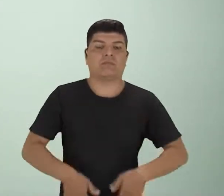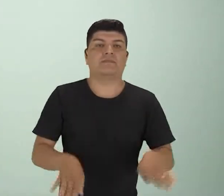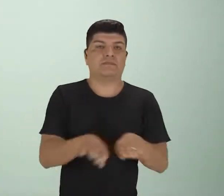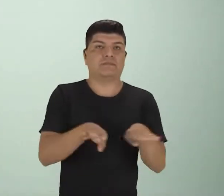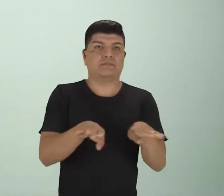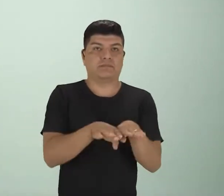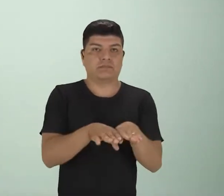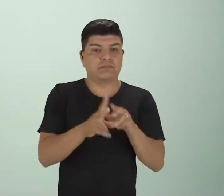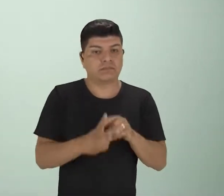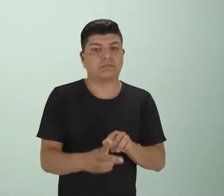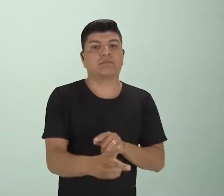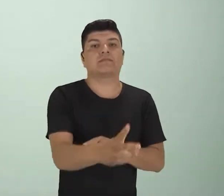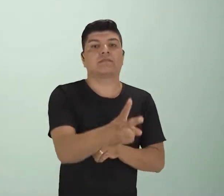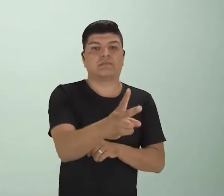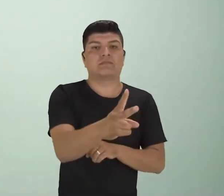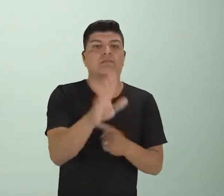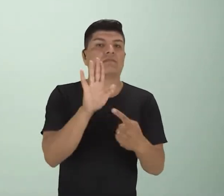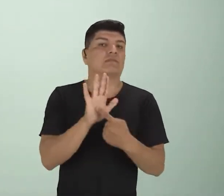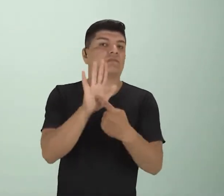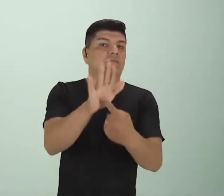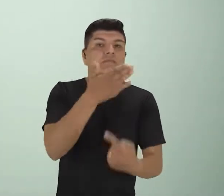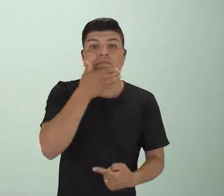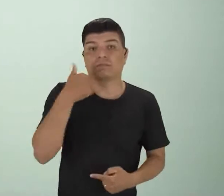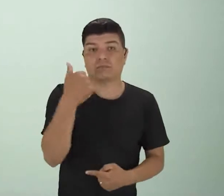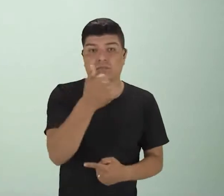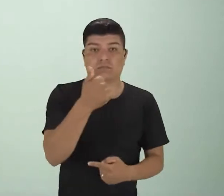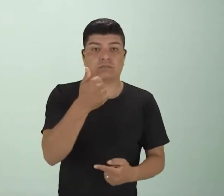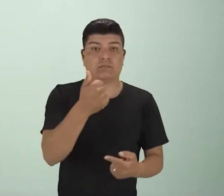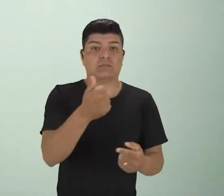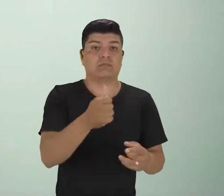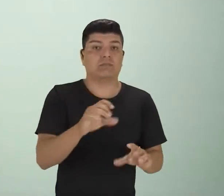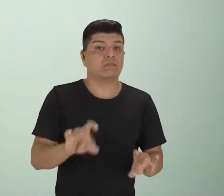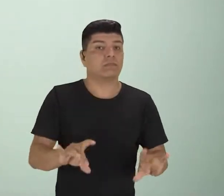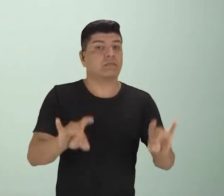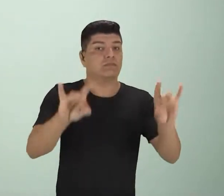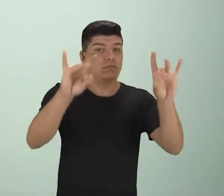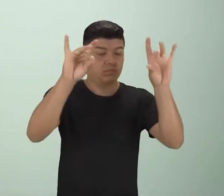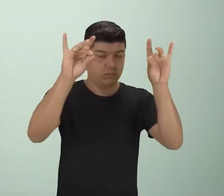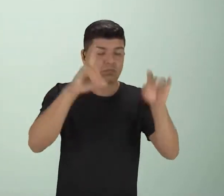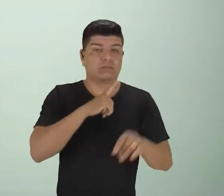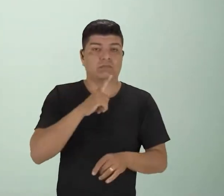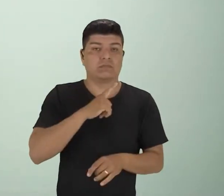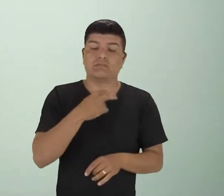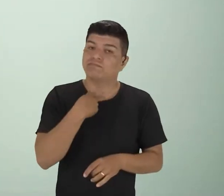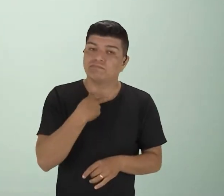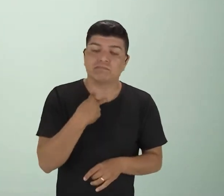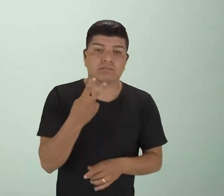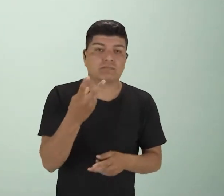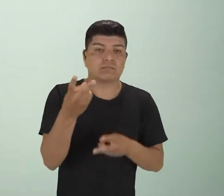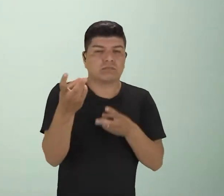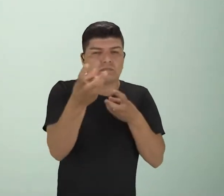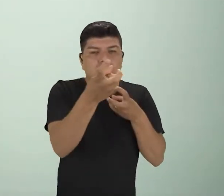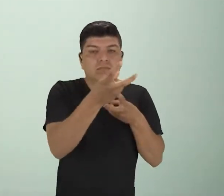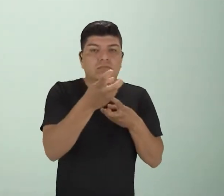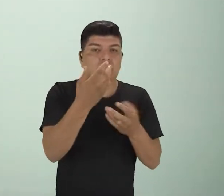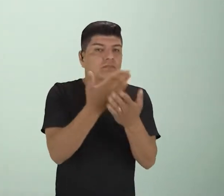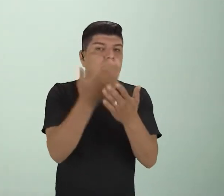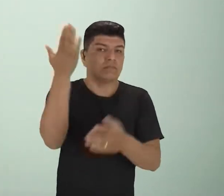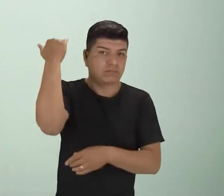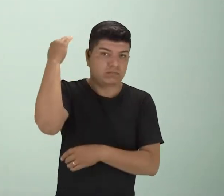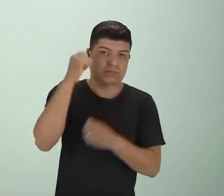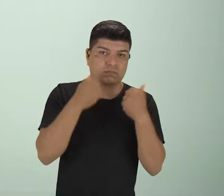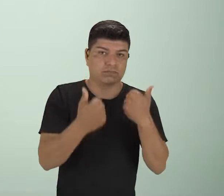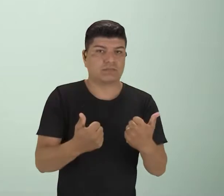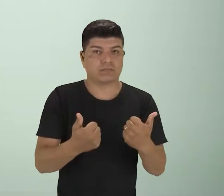dar continuidade abordando melhor alguns pontos que a gente não pôde observar na aula passada,